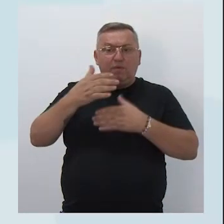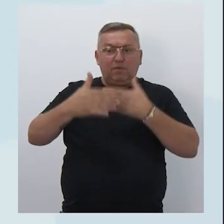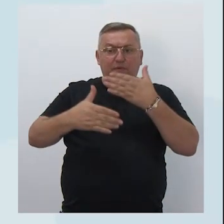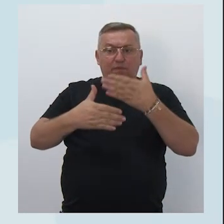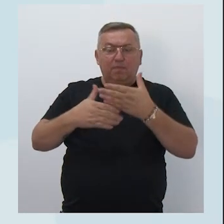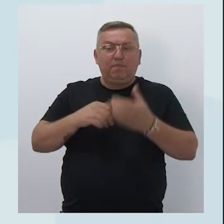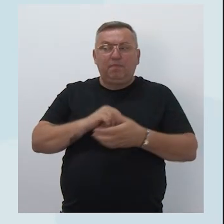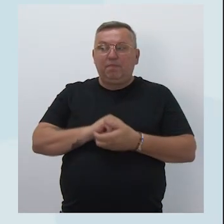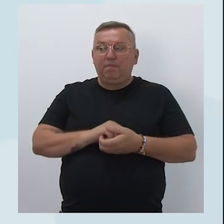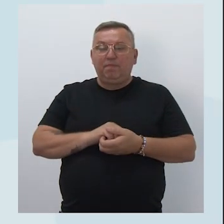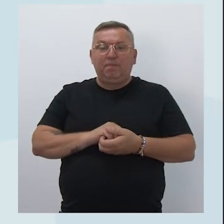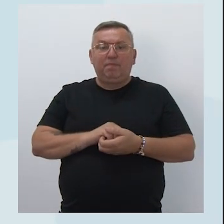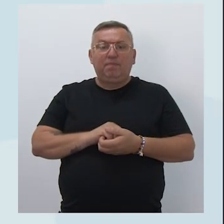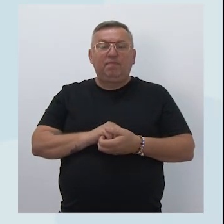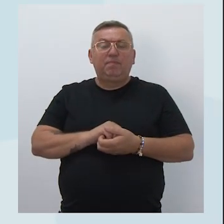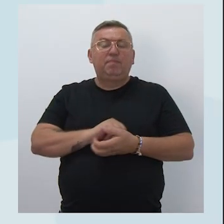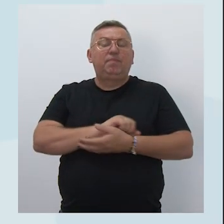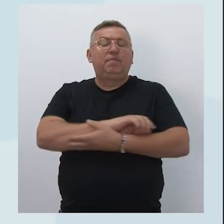slides.